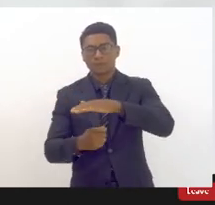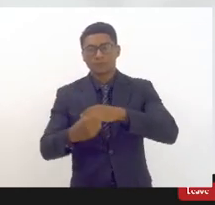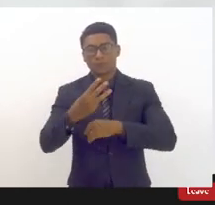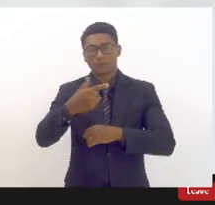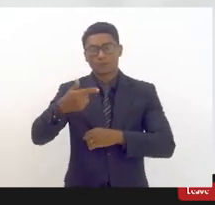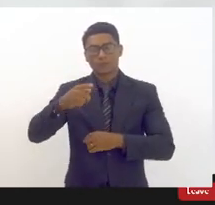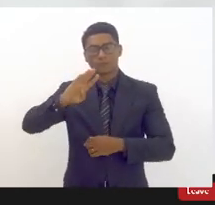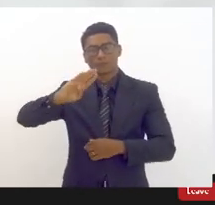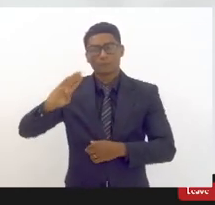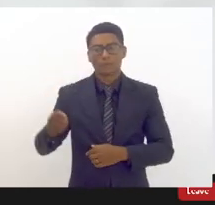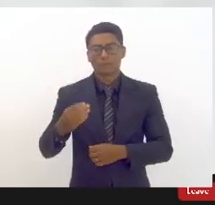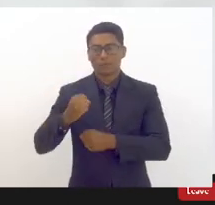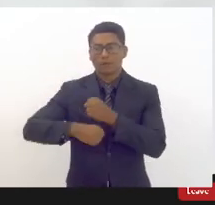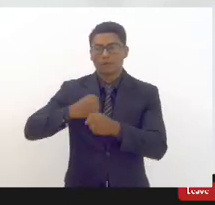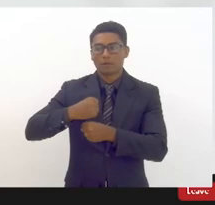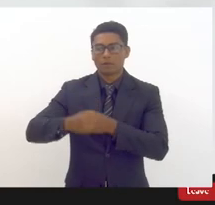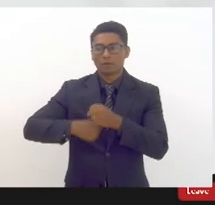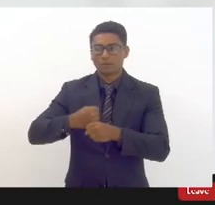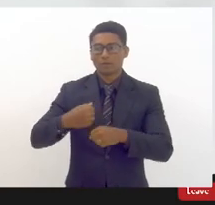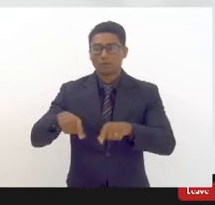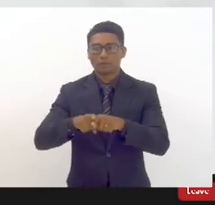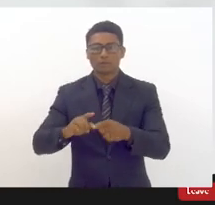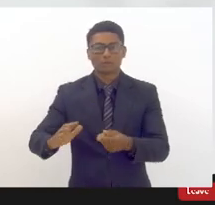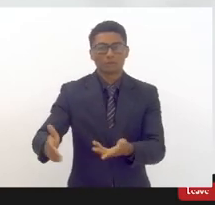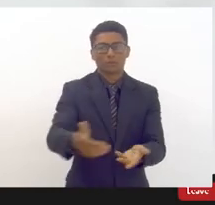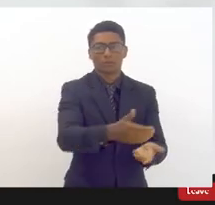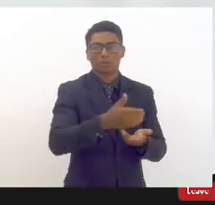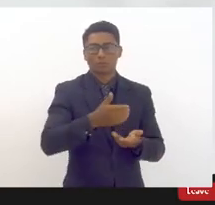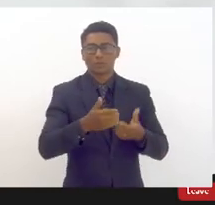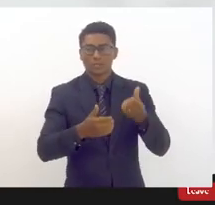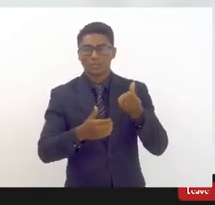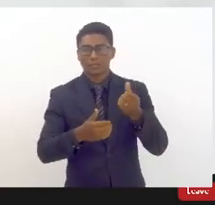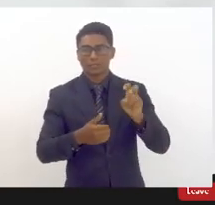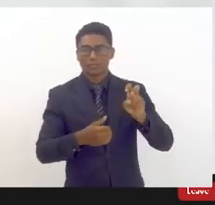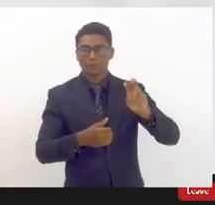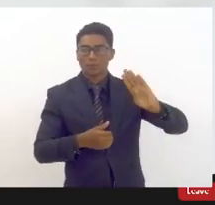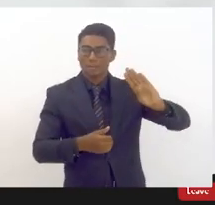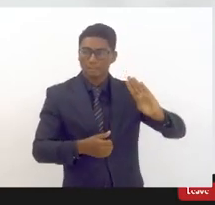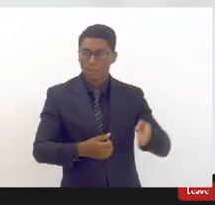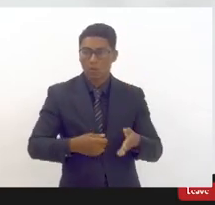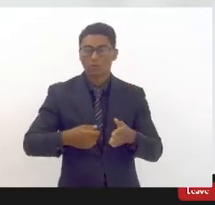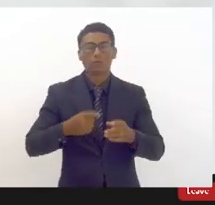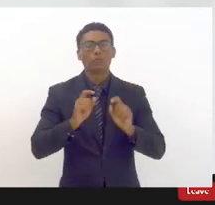ano e recolhe aos cofres públicos cerca de 65 bilhões em tributos.